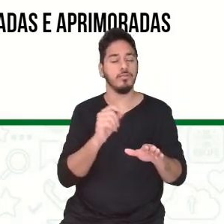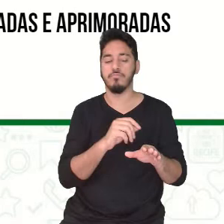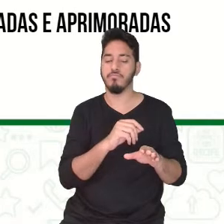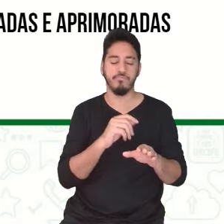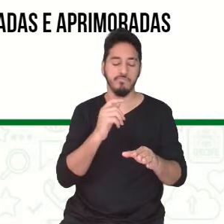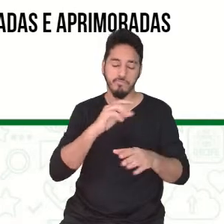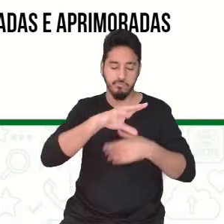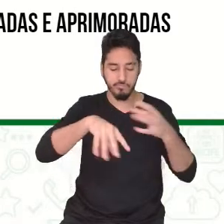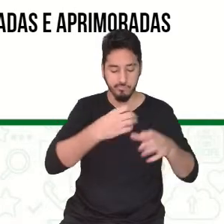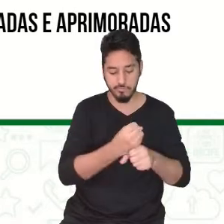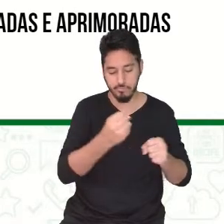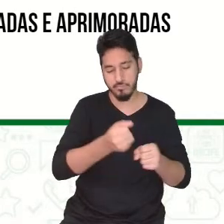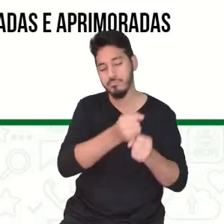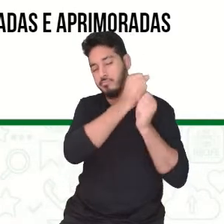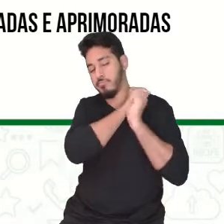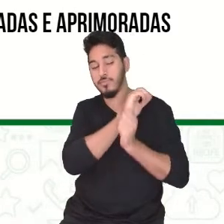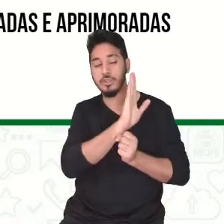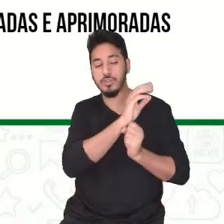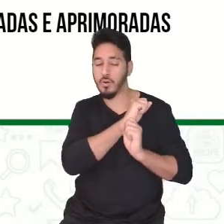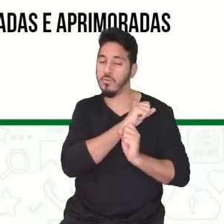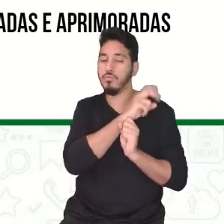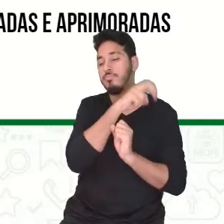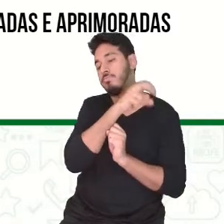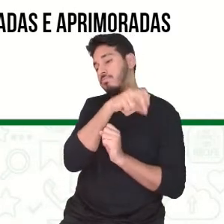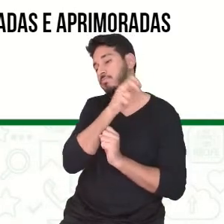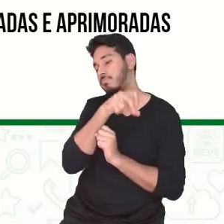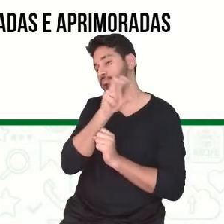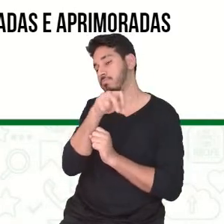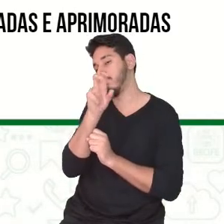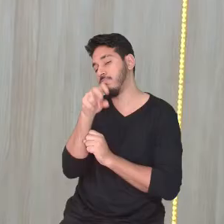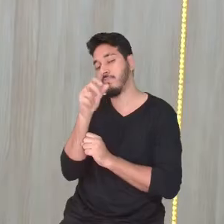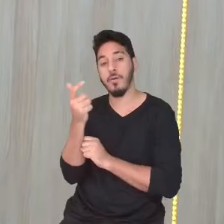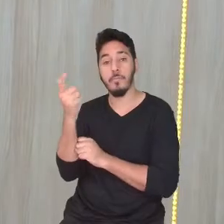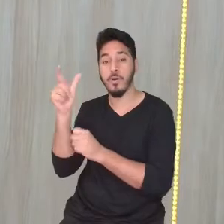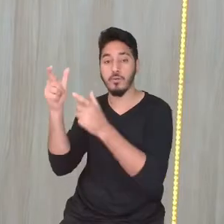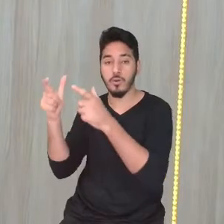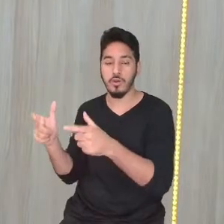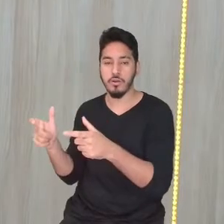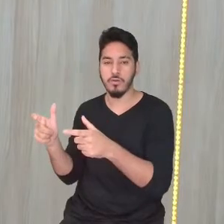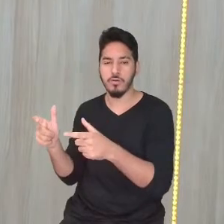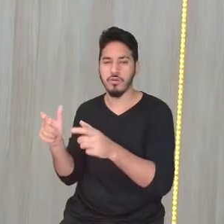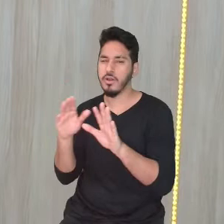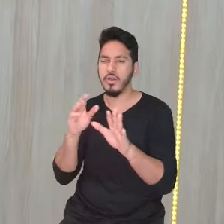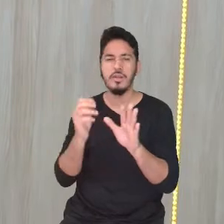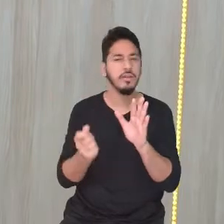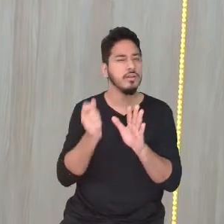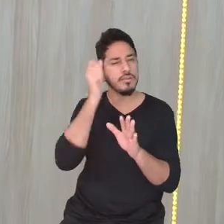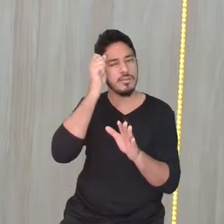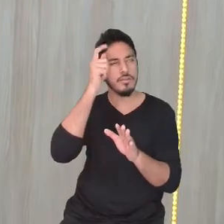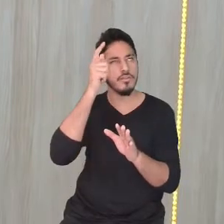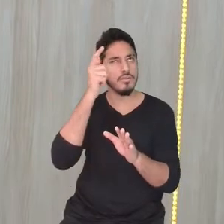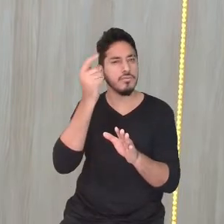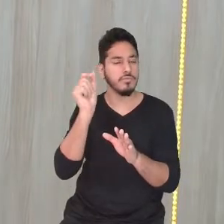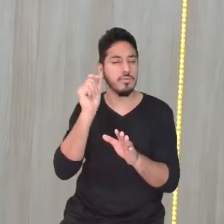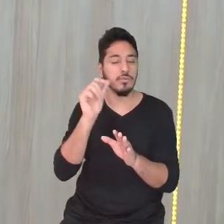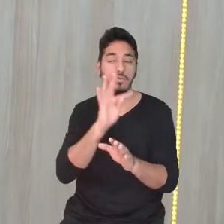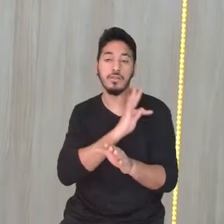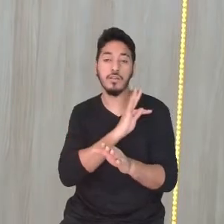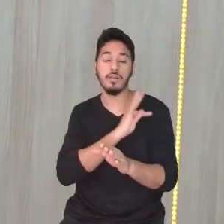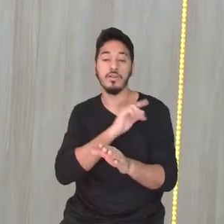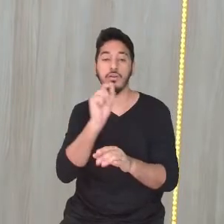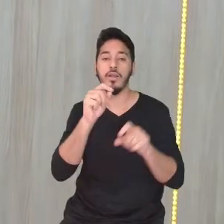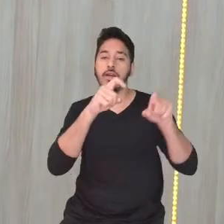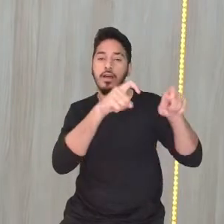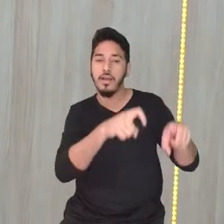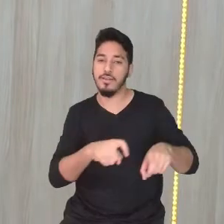embora, porque não sabiam mais como viver naquela terra. Então, o que é que nossos antepassados criaram? Uma técnica chamada